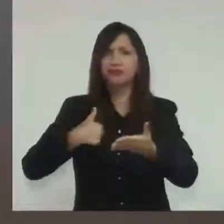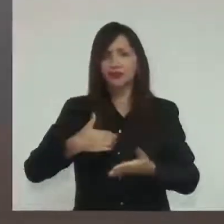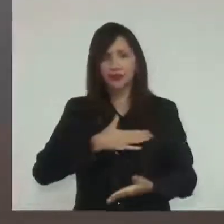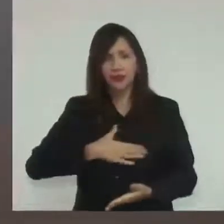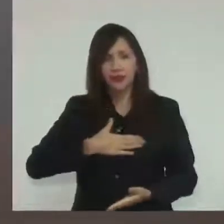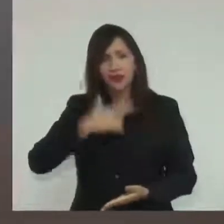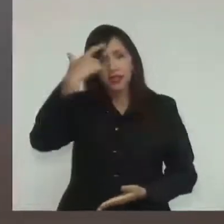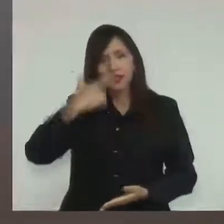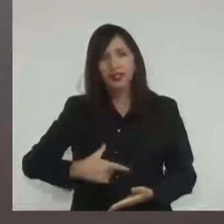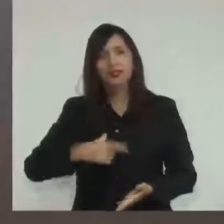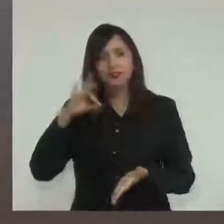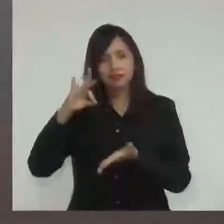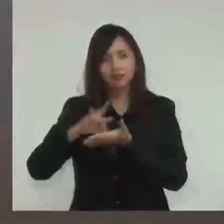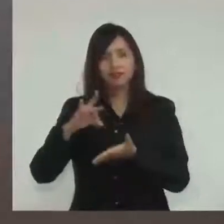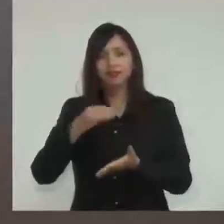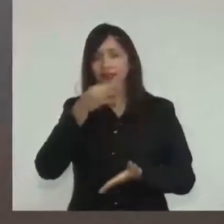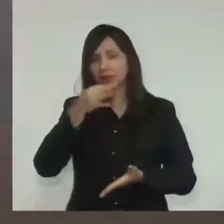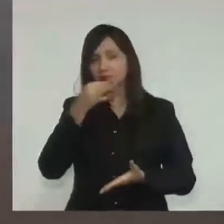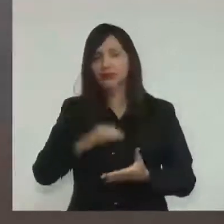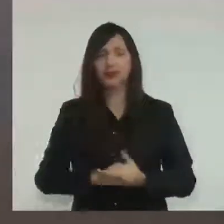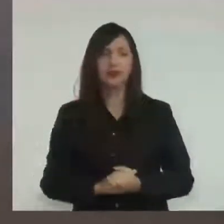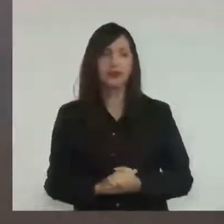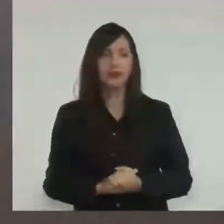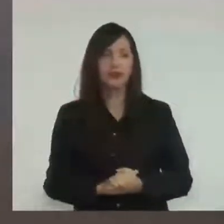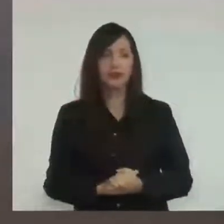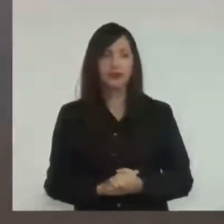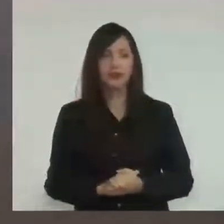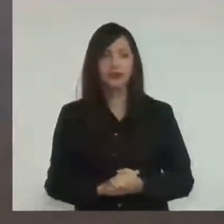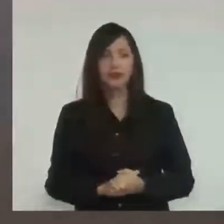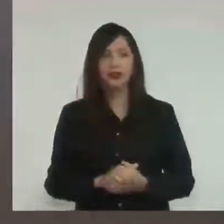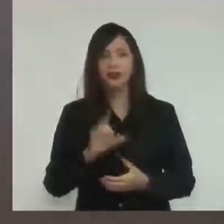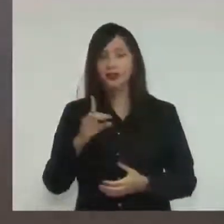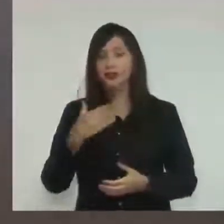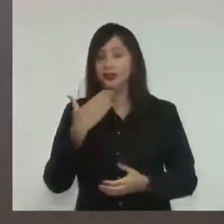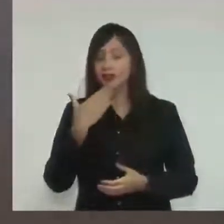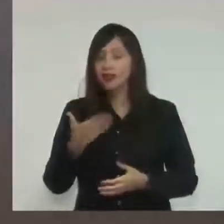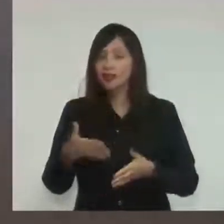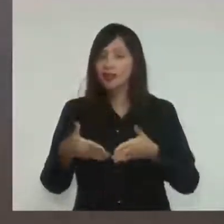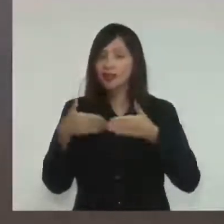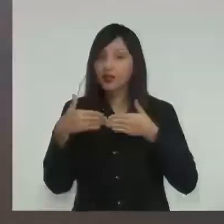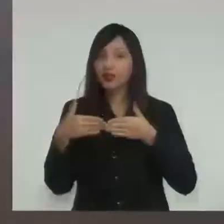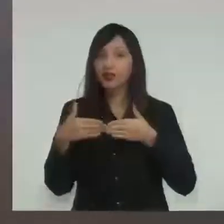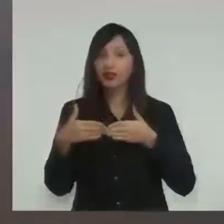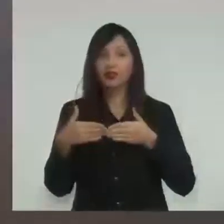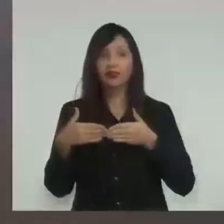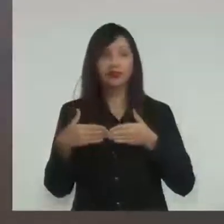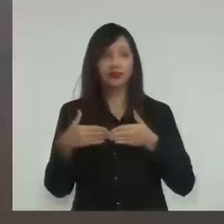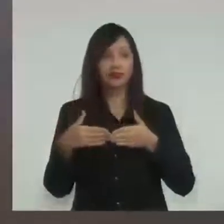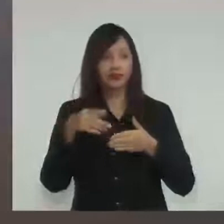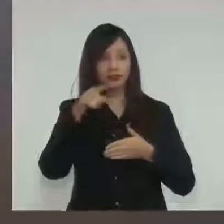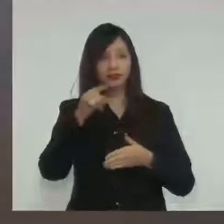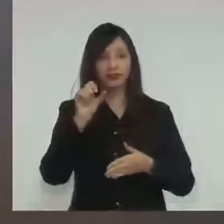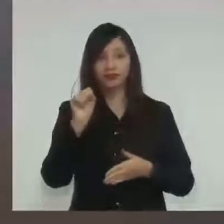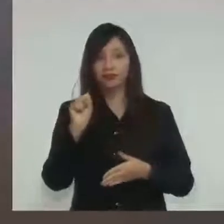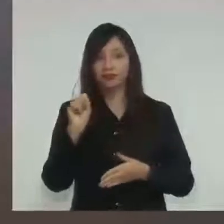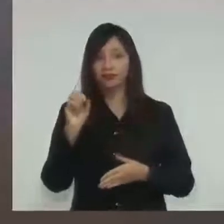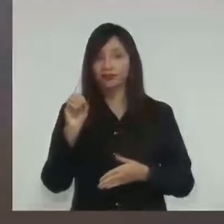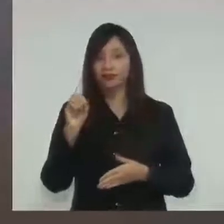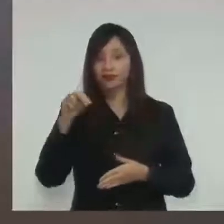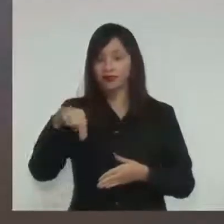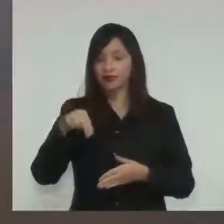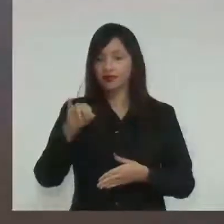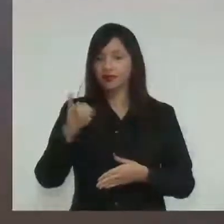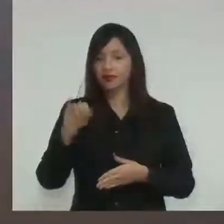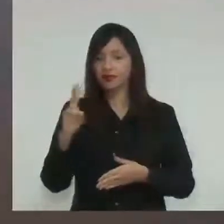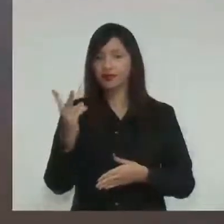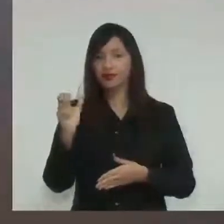isso registrado. Eu queria solicitar para o setor nosso de imprensa, para a Soninha, para a gente colocar,